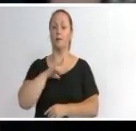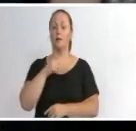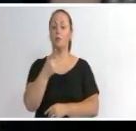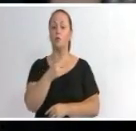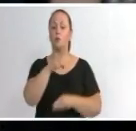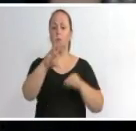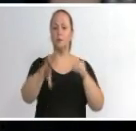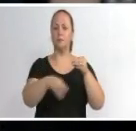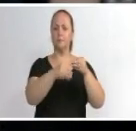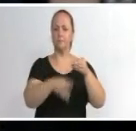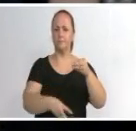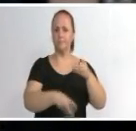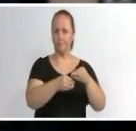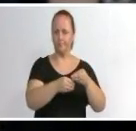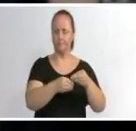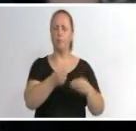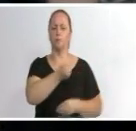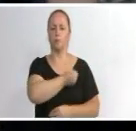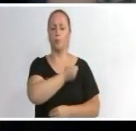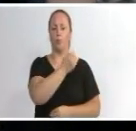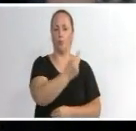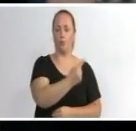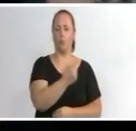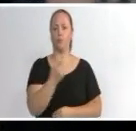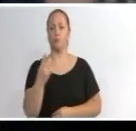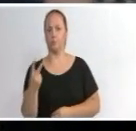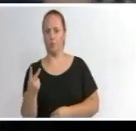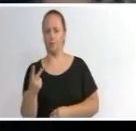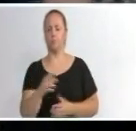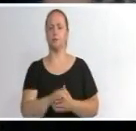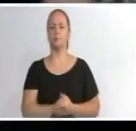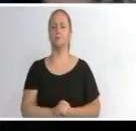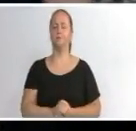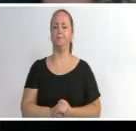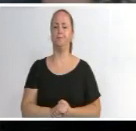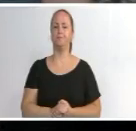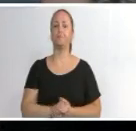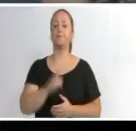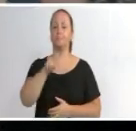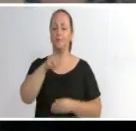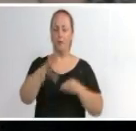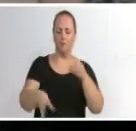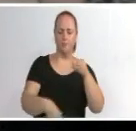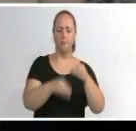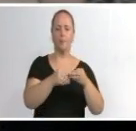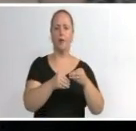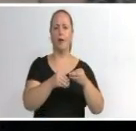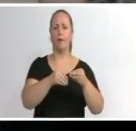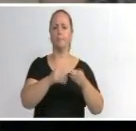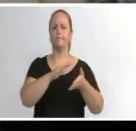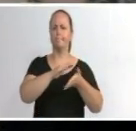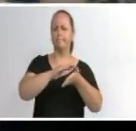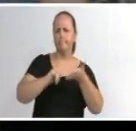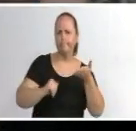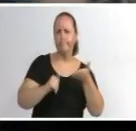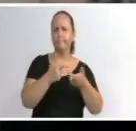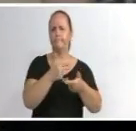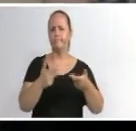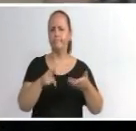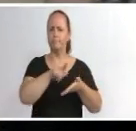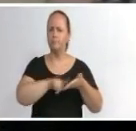emendas, né, a 1 e a emenda 2, que são emendas para sanar vício, né, conforme